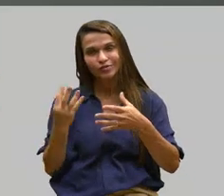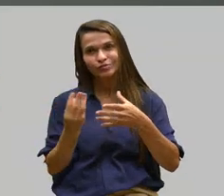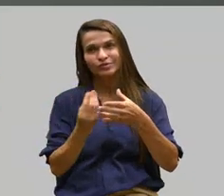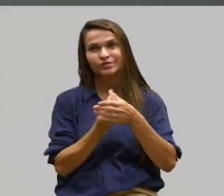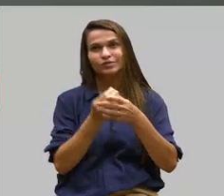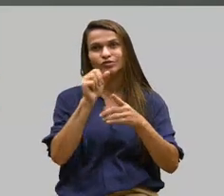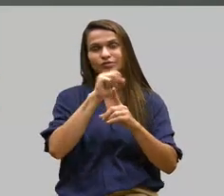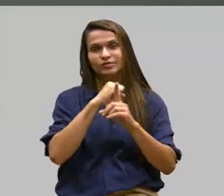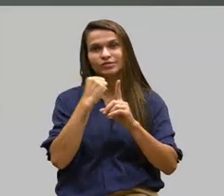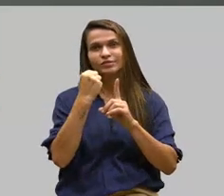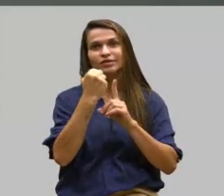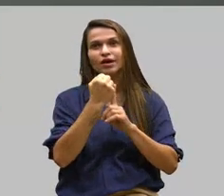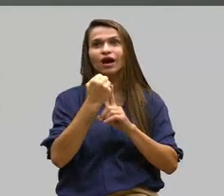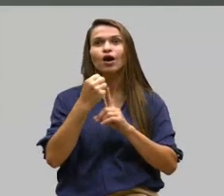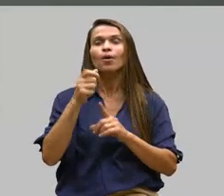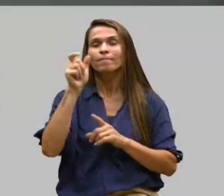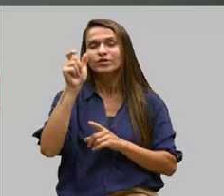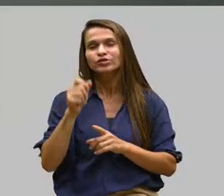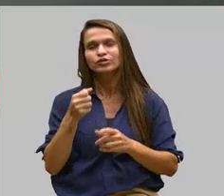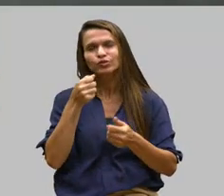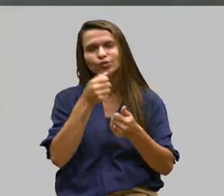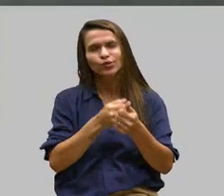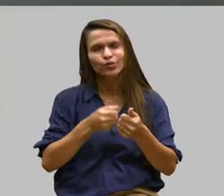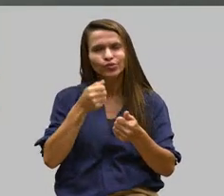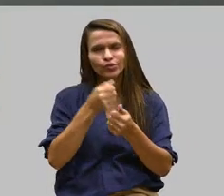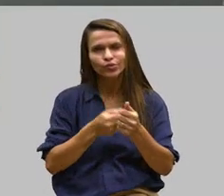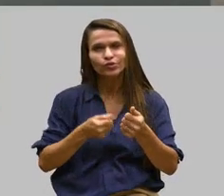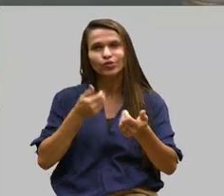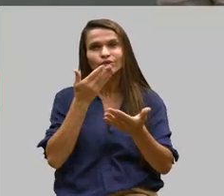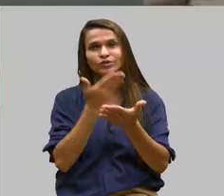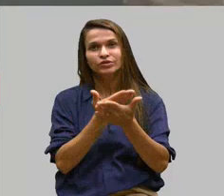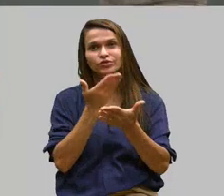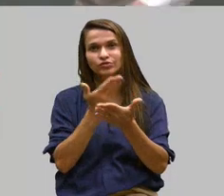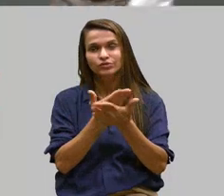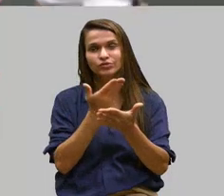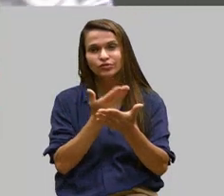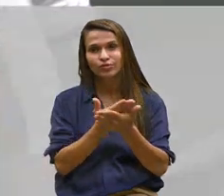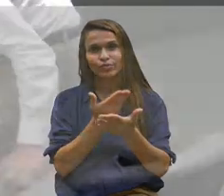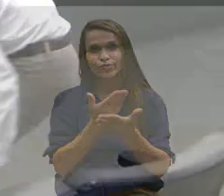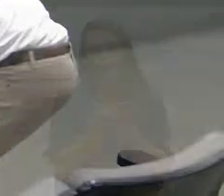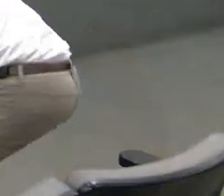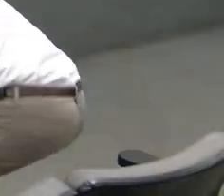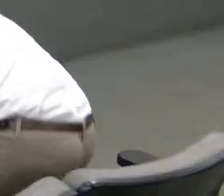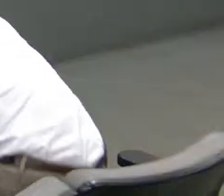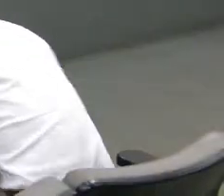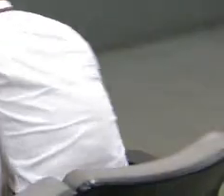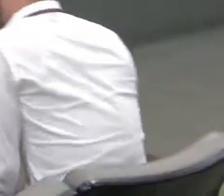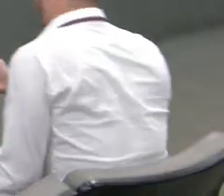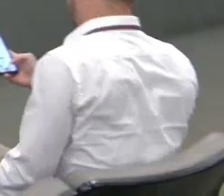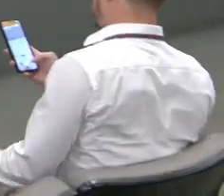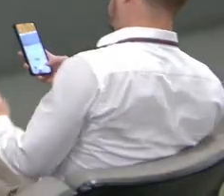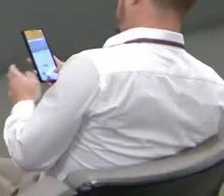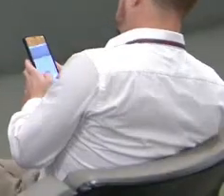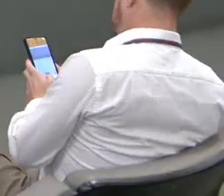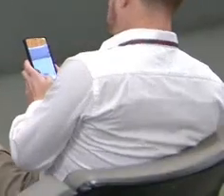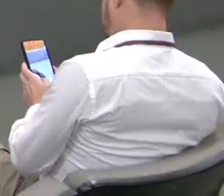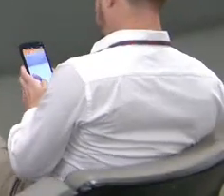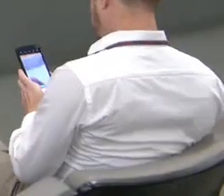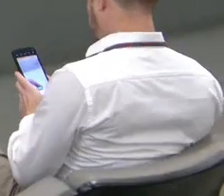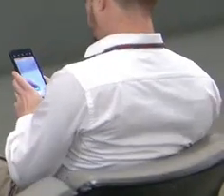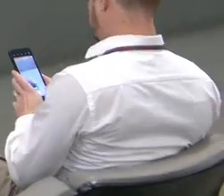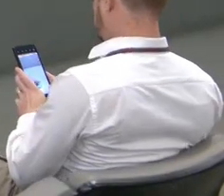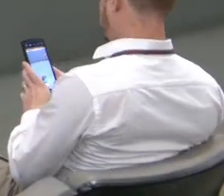pessoa que lutou estudou e conseguiu sobressair no mercado de trabalho parabéns